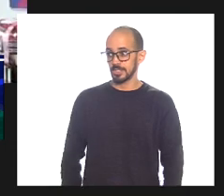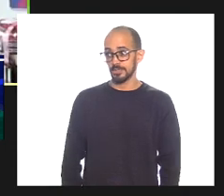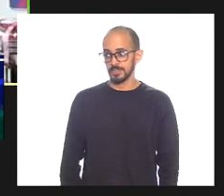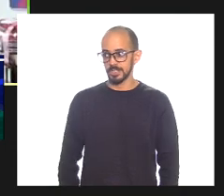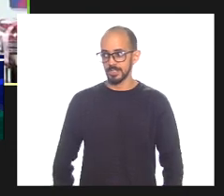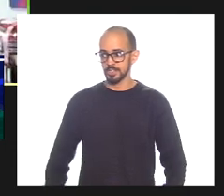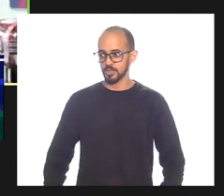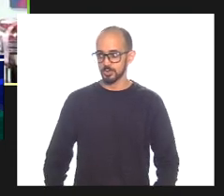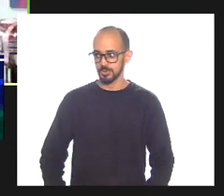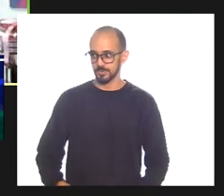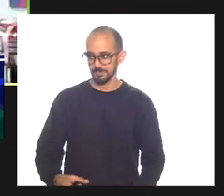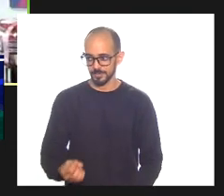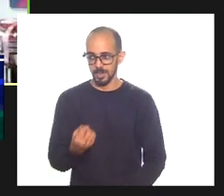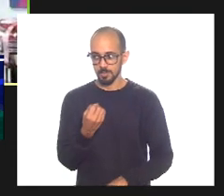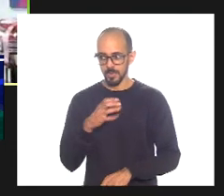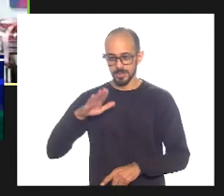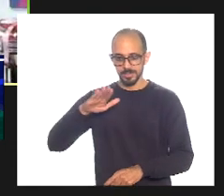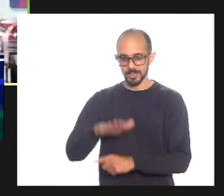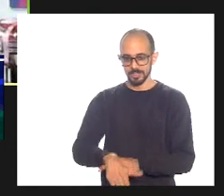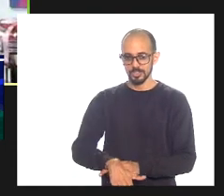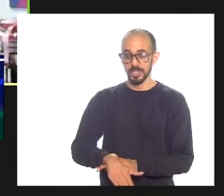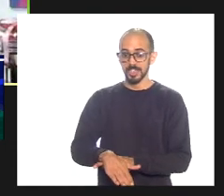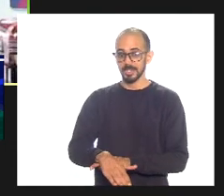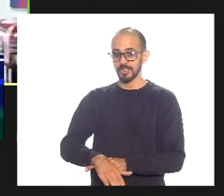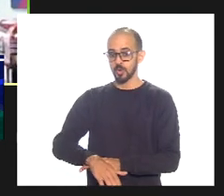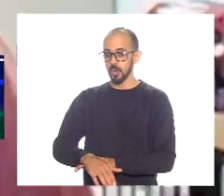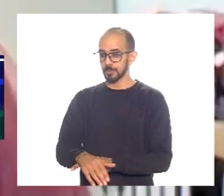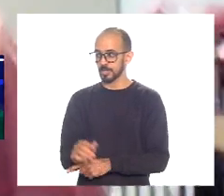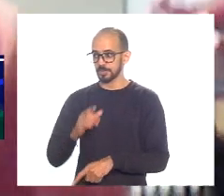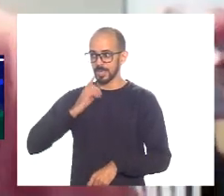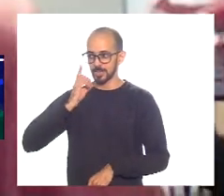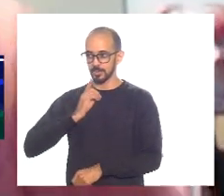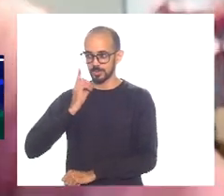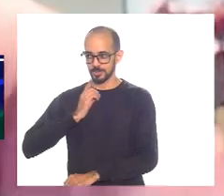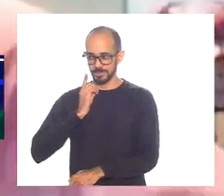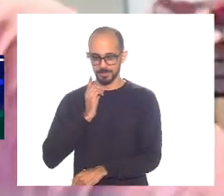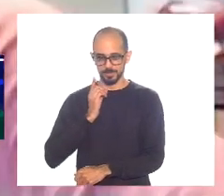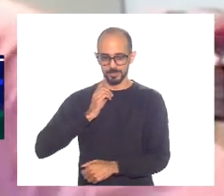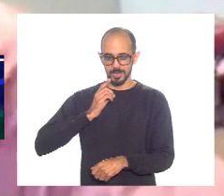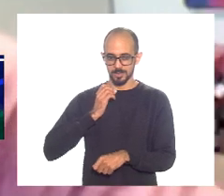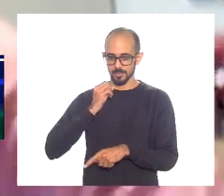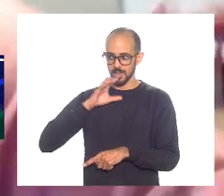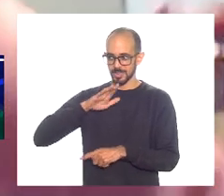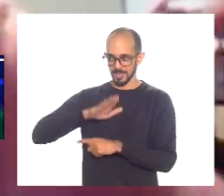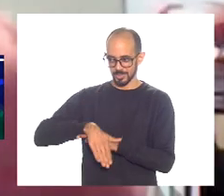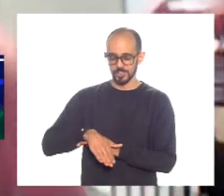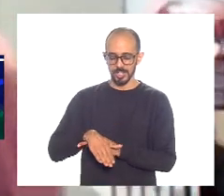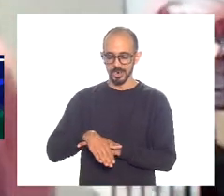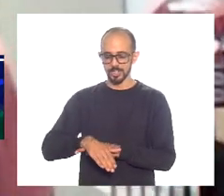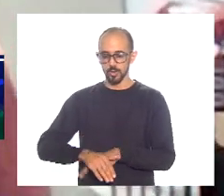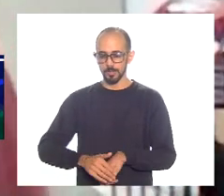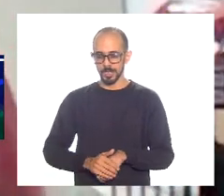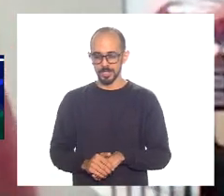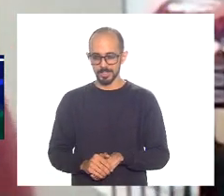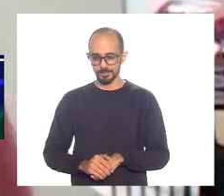Boa tarde, presidente Marta Rocha. Boa tarde, deputados e deputadas. Hoje eu venho ao expediente